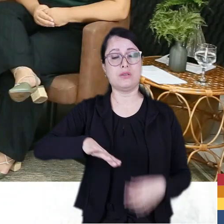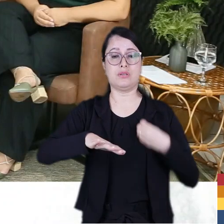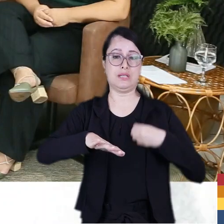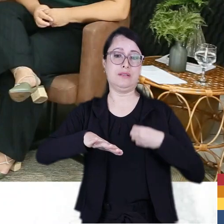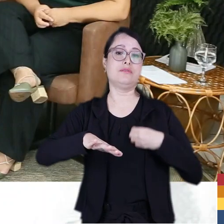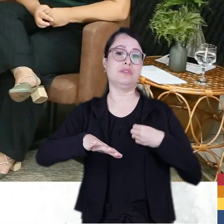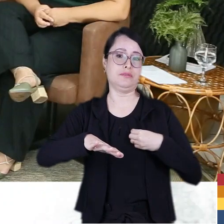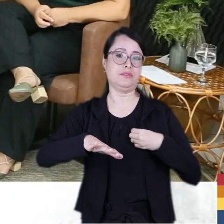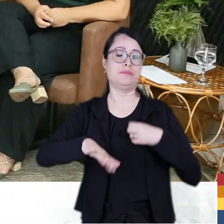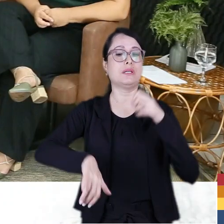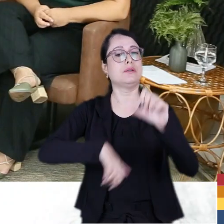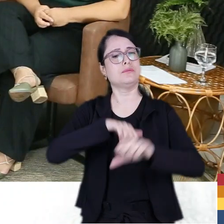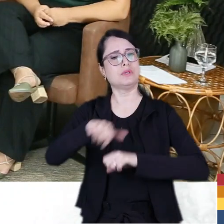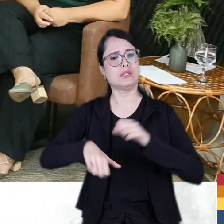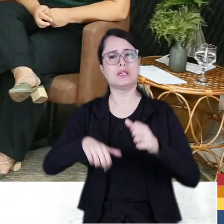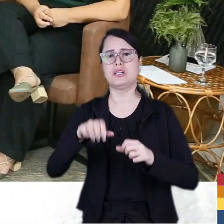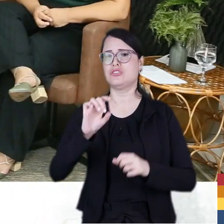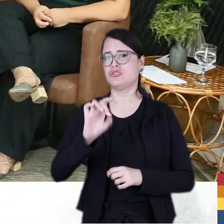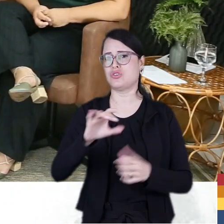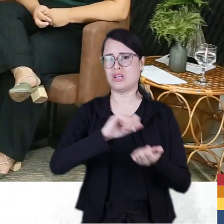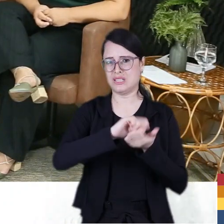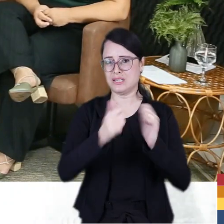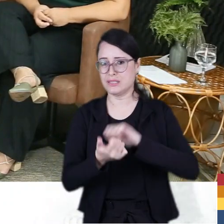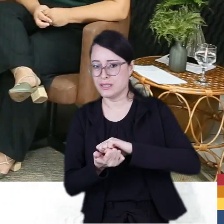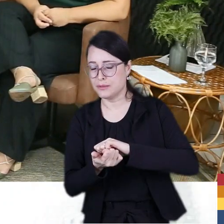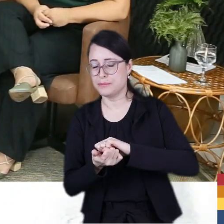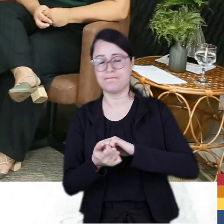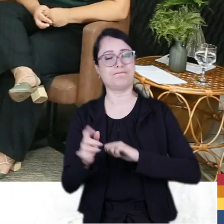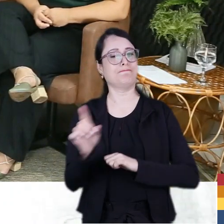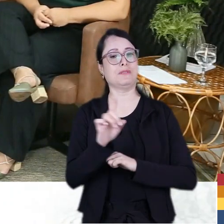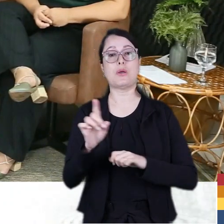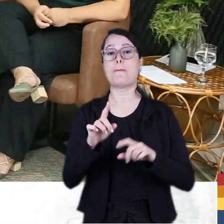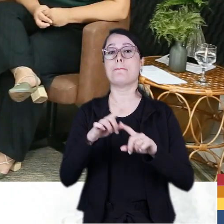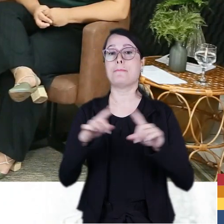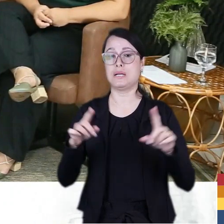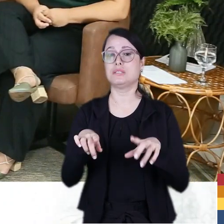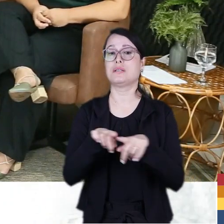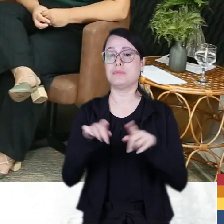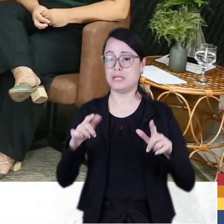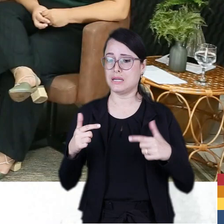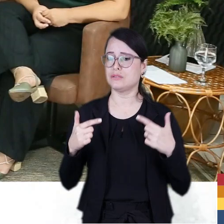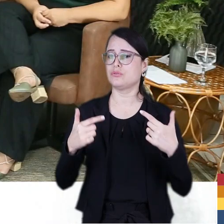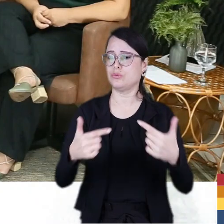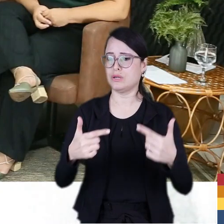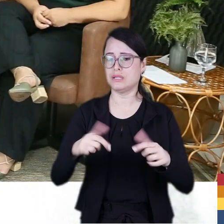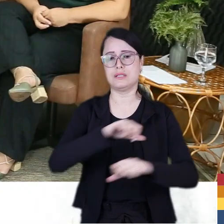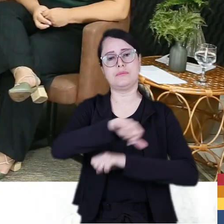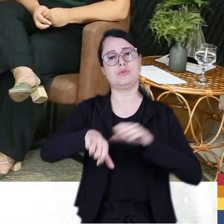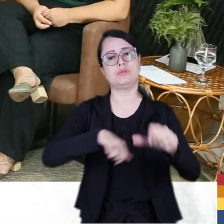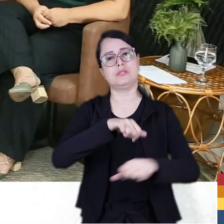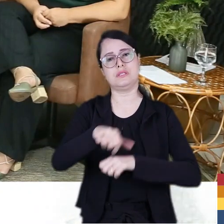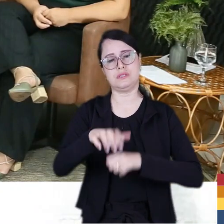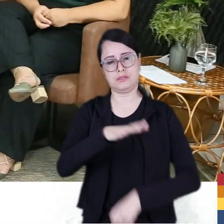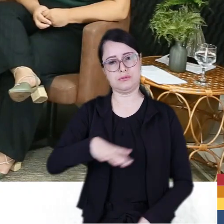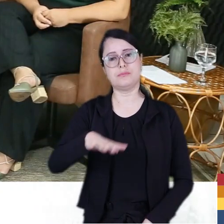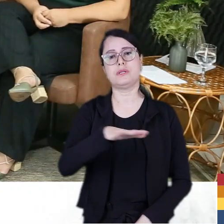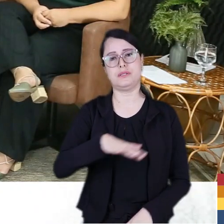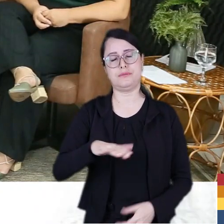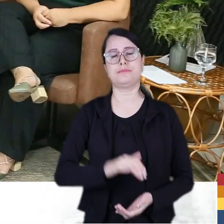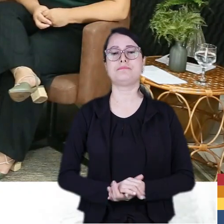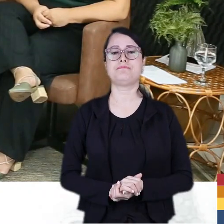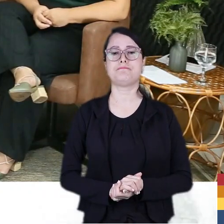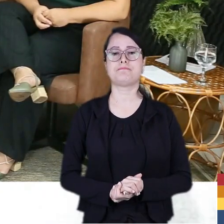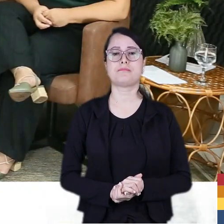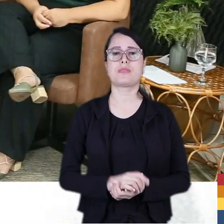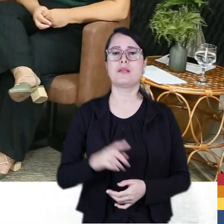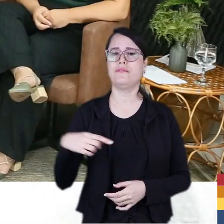transformar a realidade o ser que está em transformação a partir do meio em que ele vive